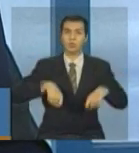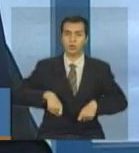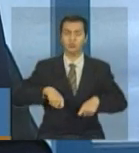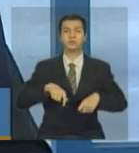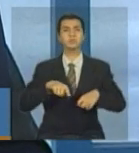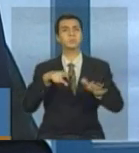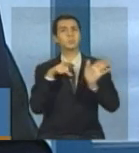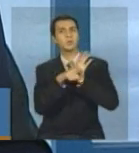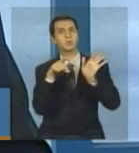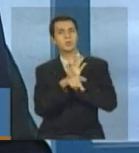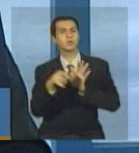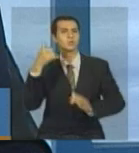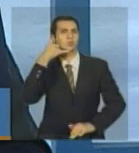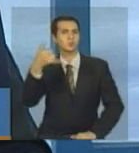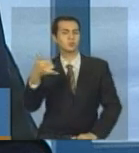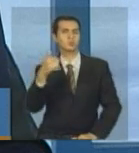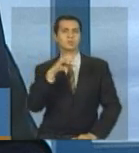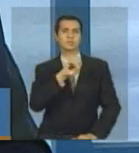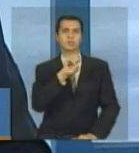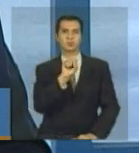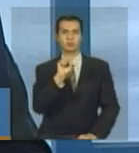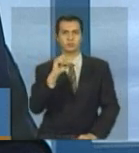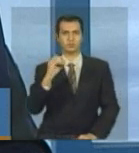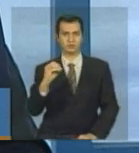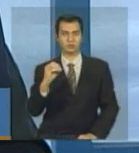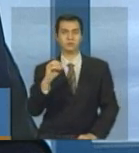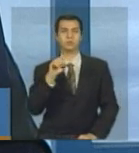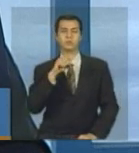do SISTEC pelo número